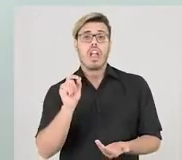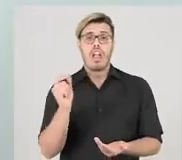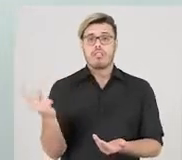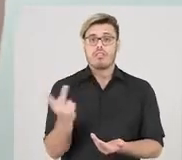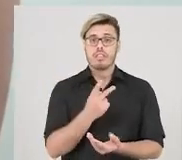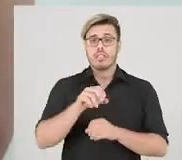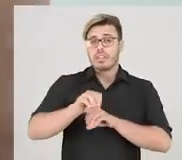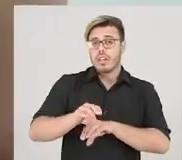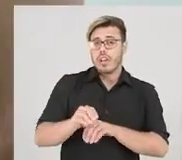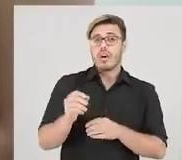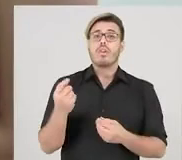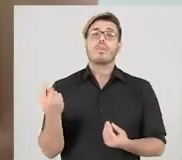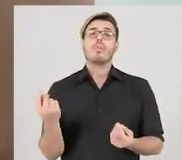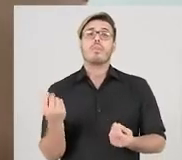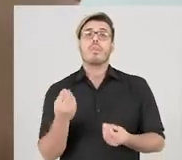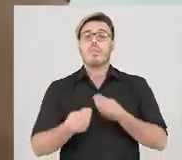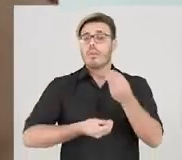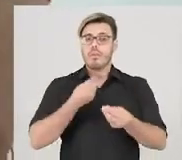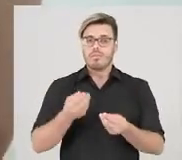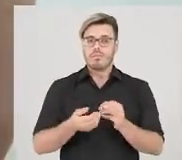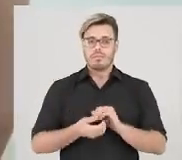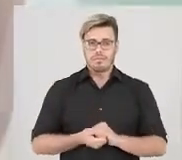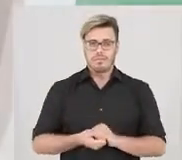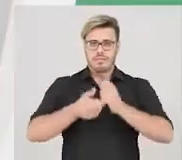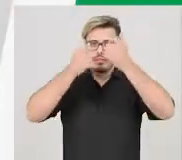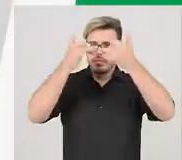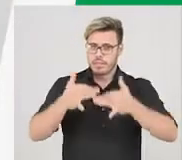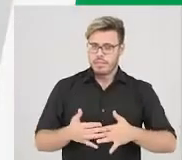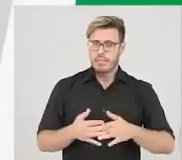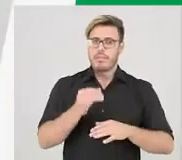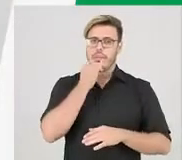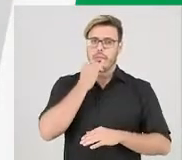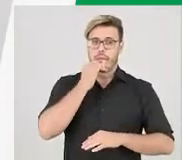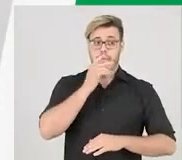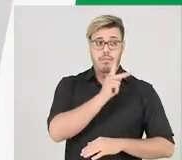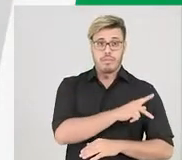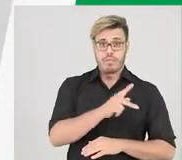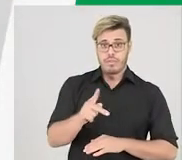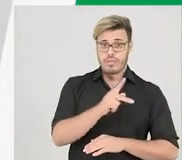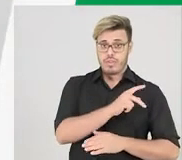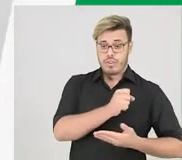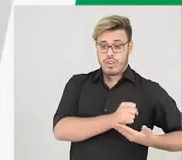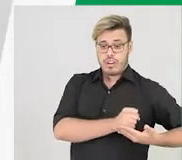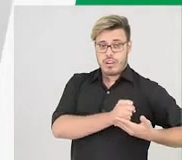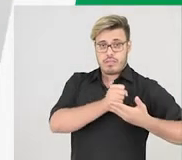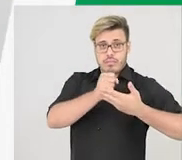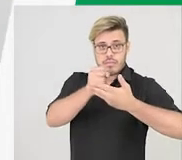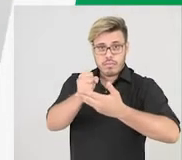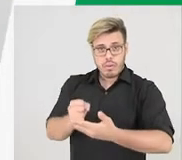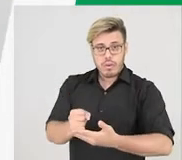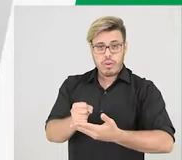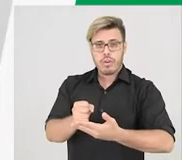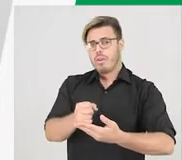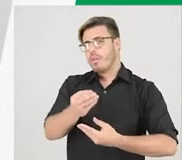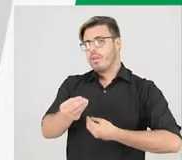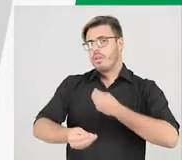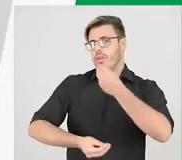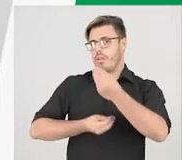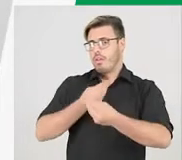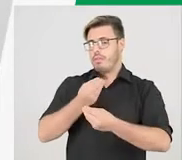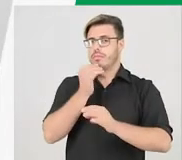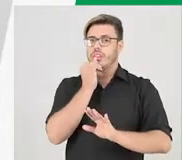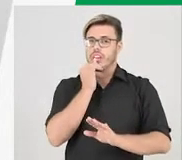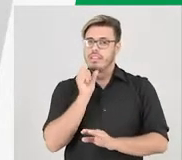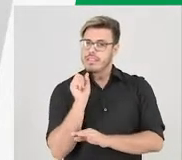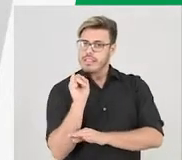voluntariado? Professor de apoio, quem faz o quê? O professor de apoio, neste caso, se há um professor